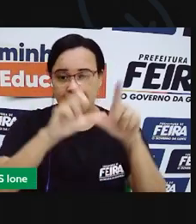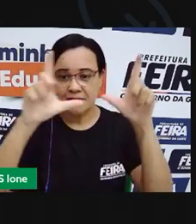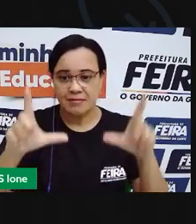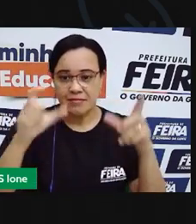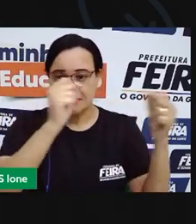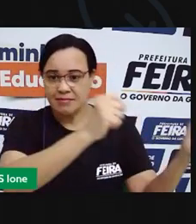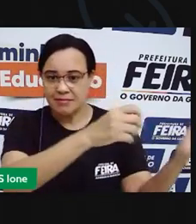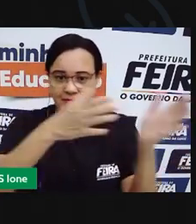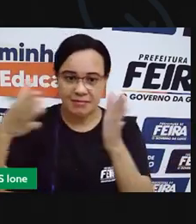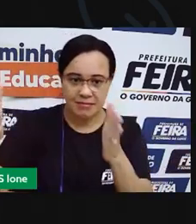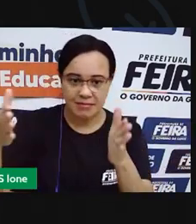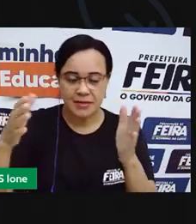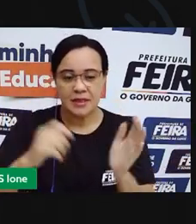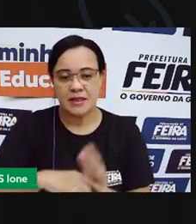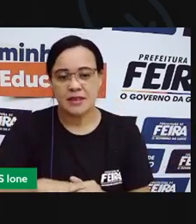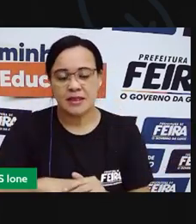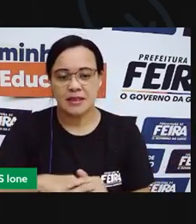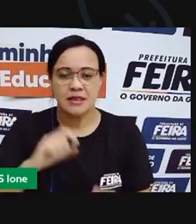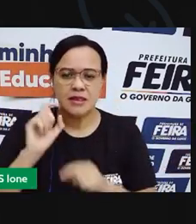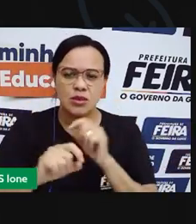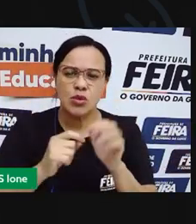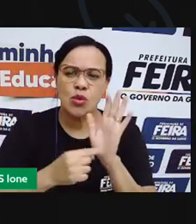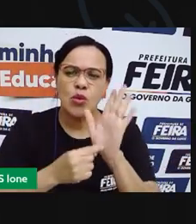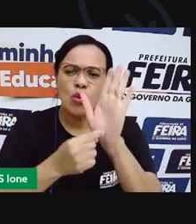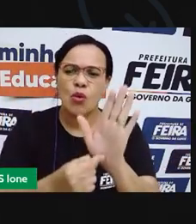E ele está mostrando aqui para a gente